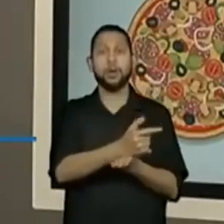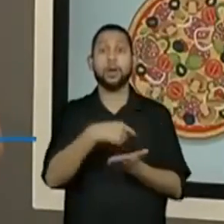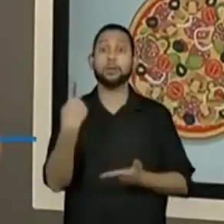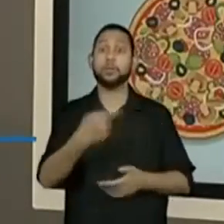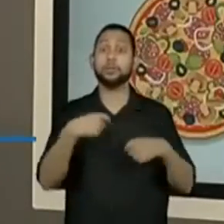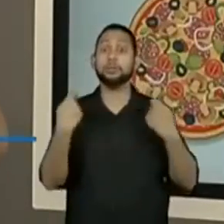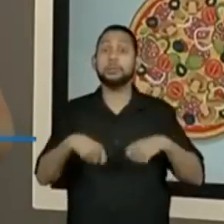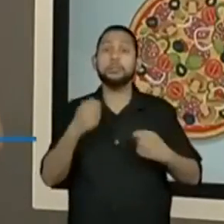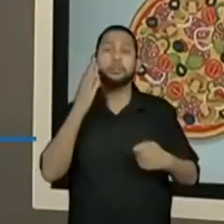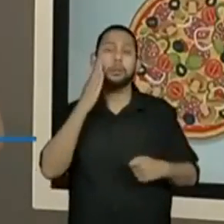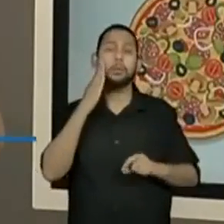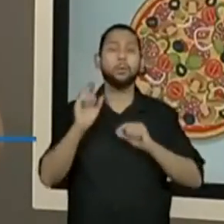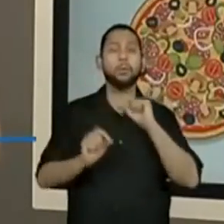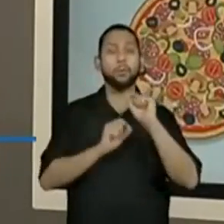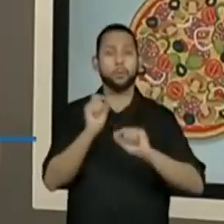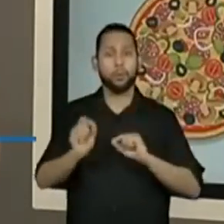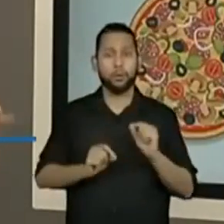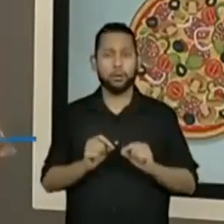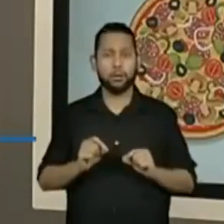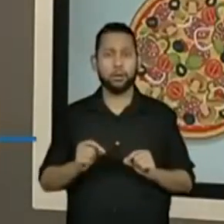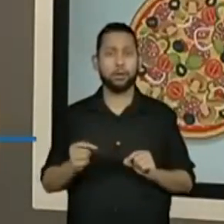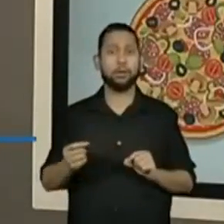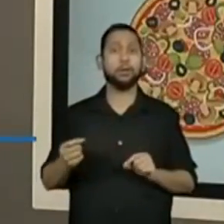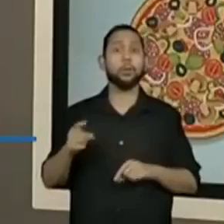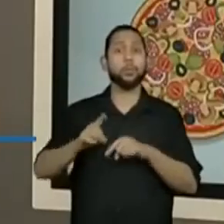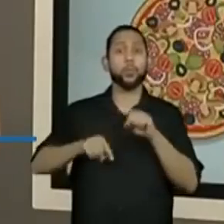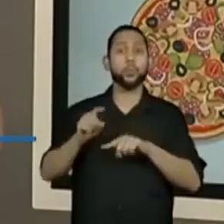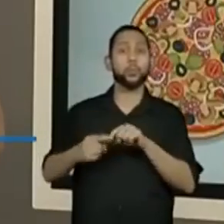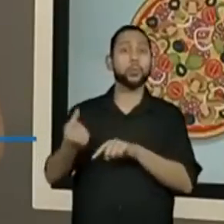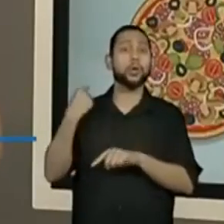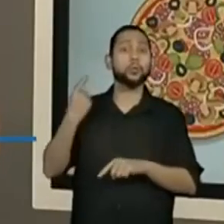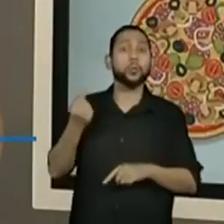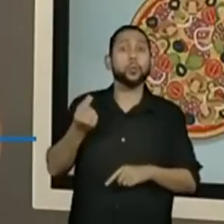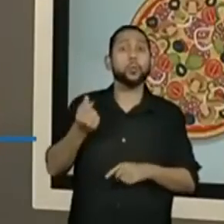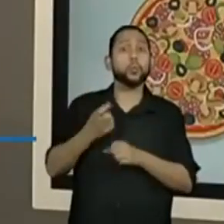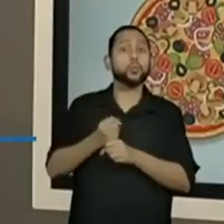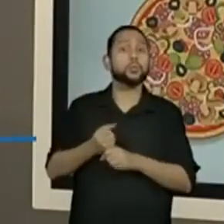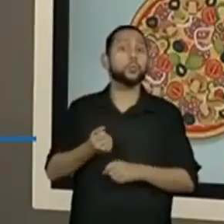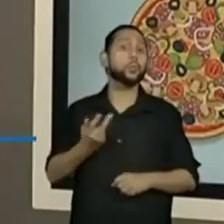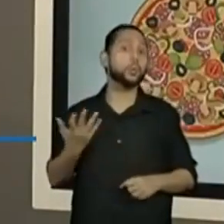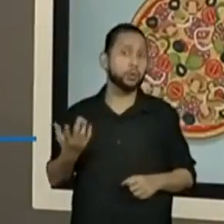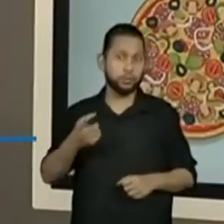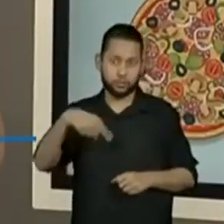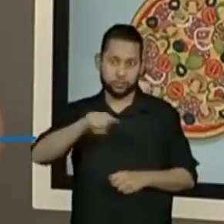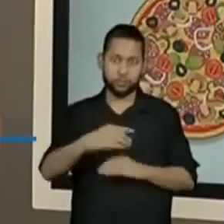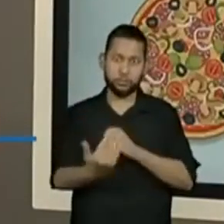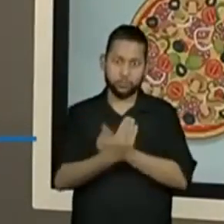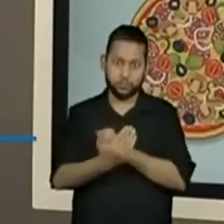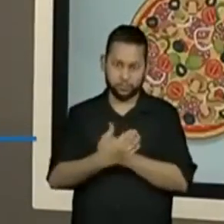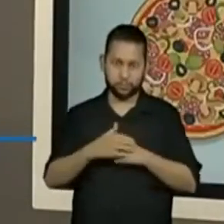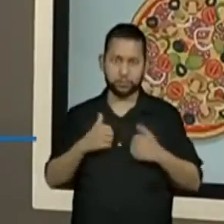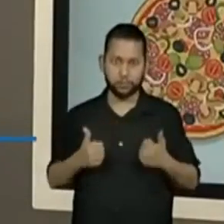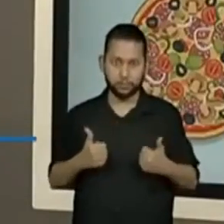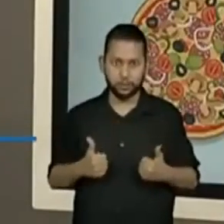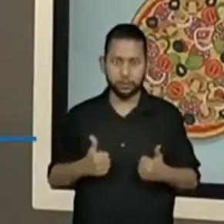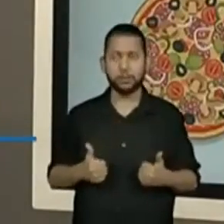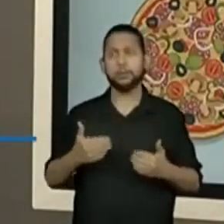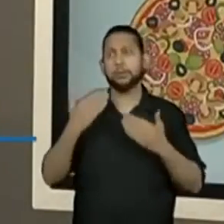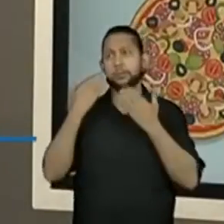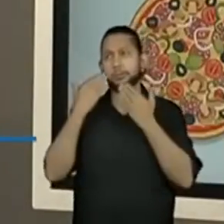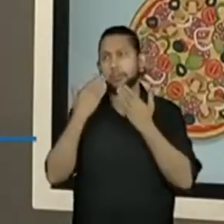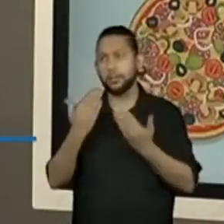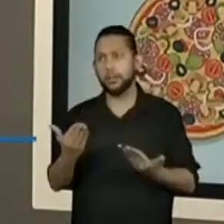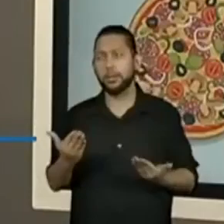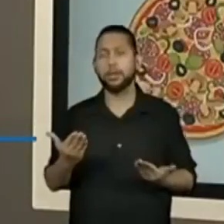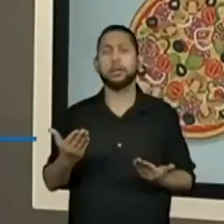a gente precisa saber quanto custavam alguns produtos e vocês vão me ajudar tudo bem muito obrigada